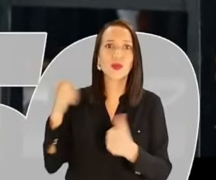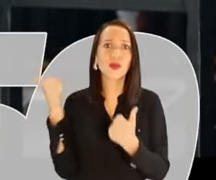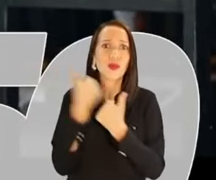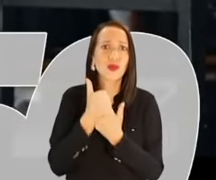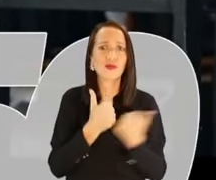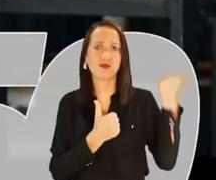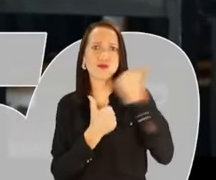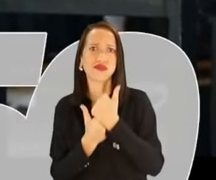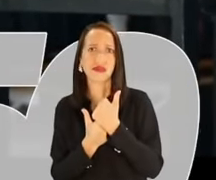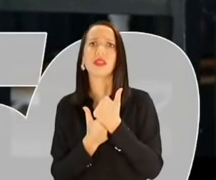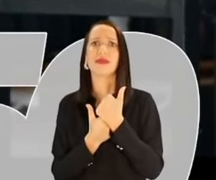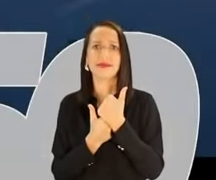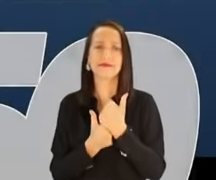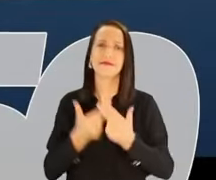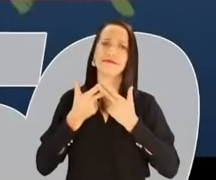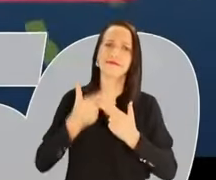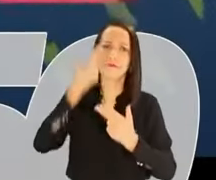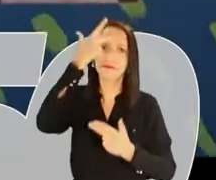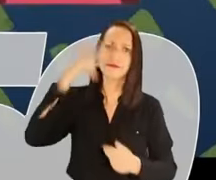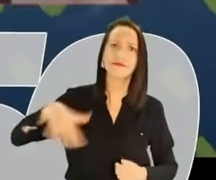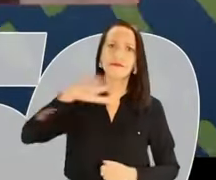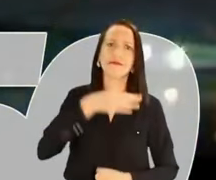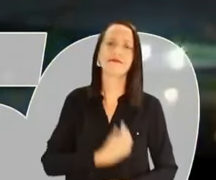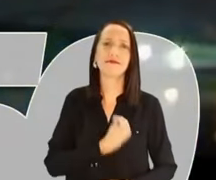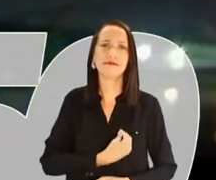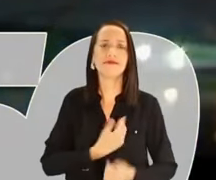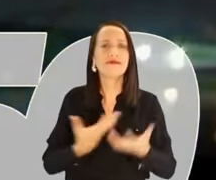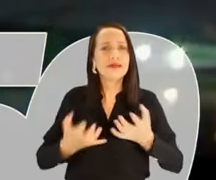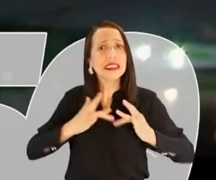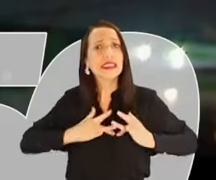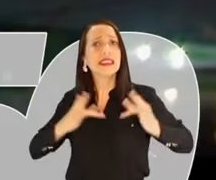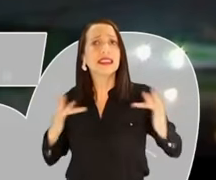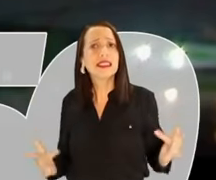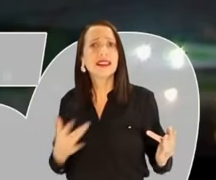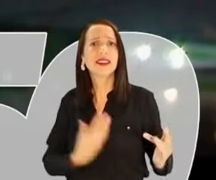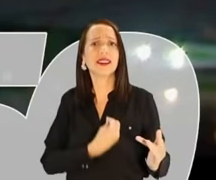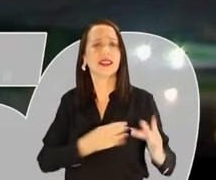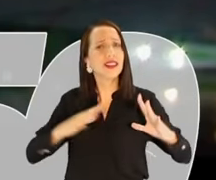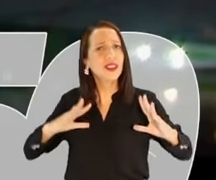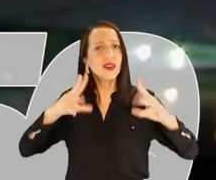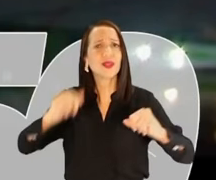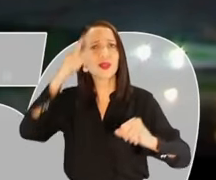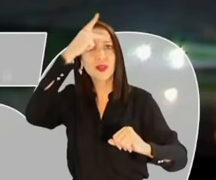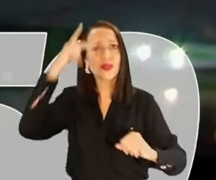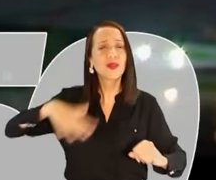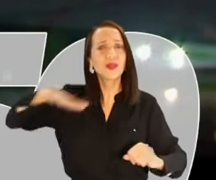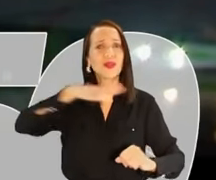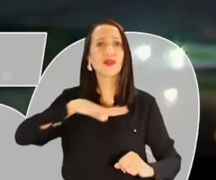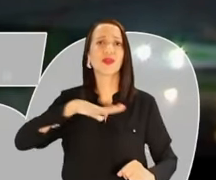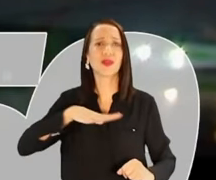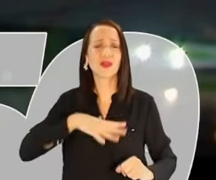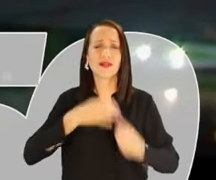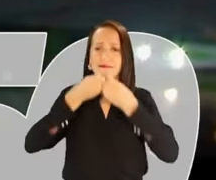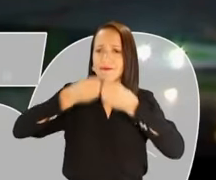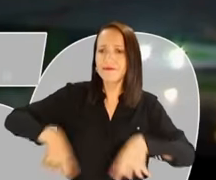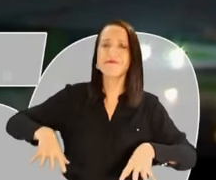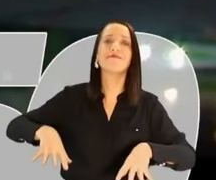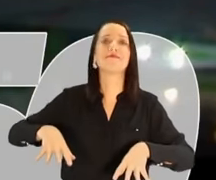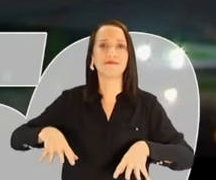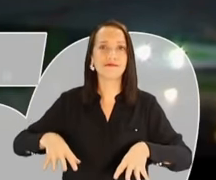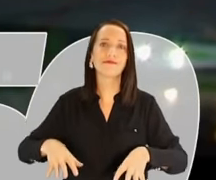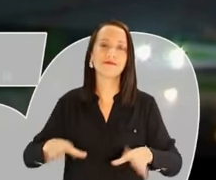nele, ele foi vice, ele caiu com paraquedas aí. Paciência, né, pessoal? Queria aqui deixar minha solidariedade a todas as pessoas da nossa cidade que